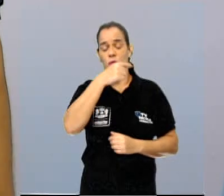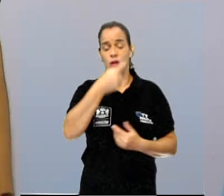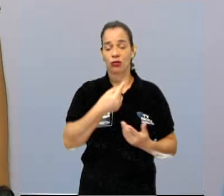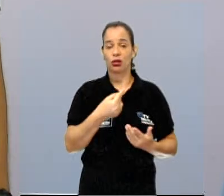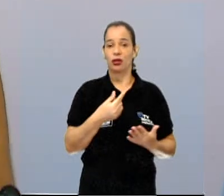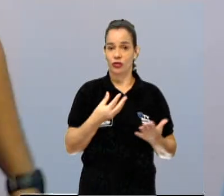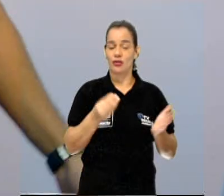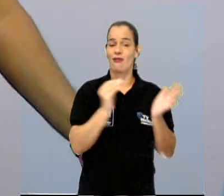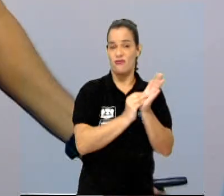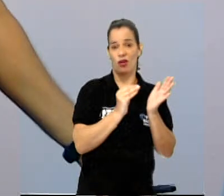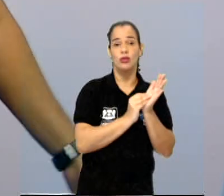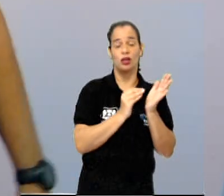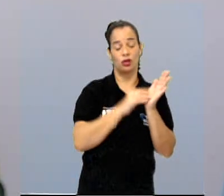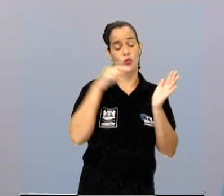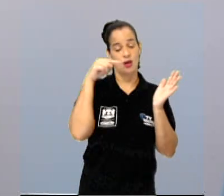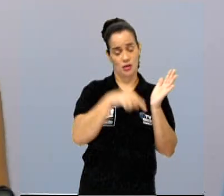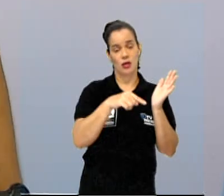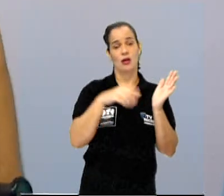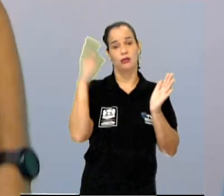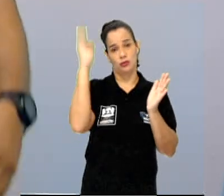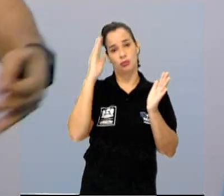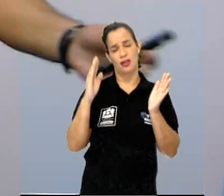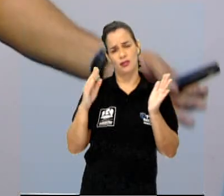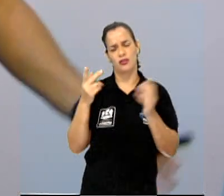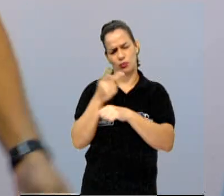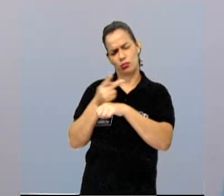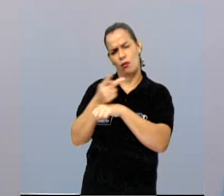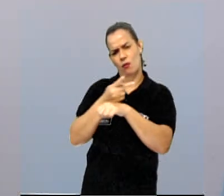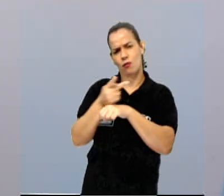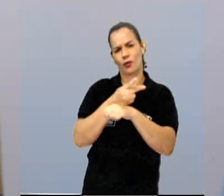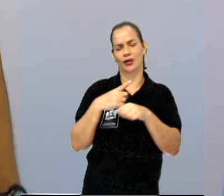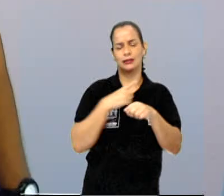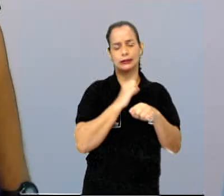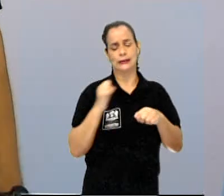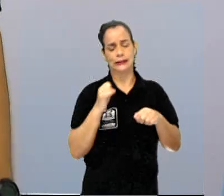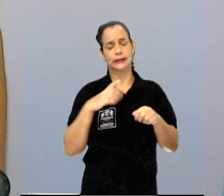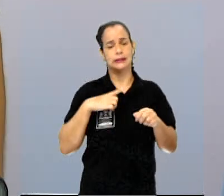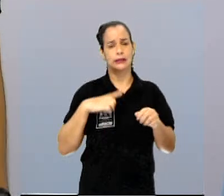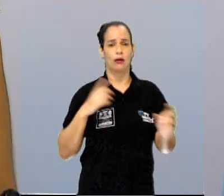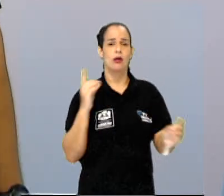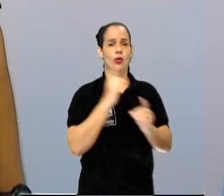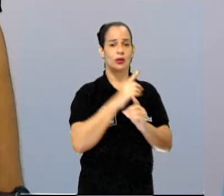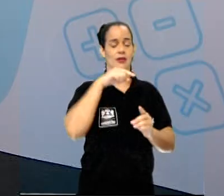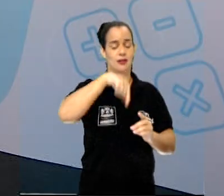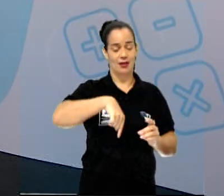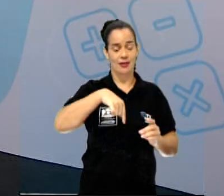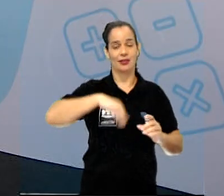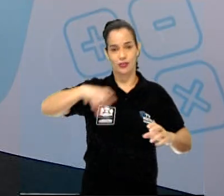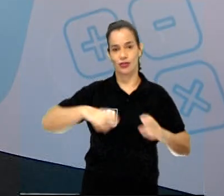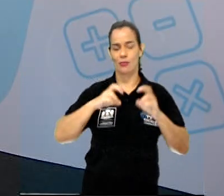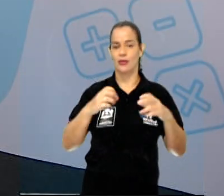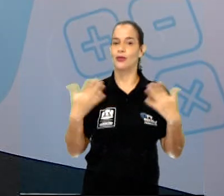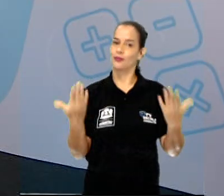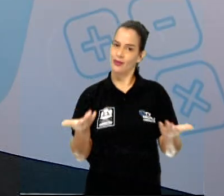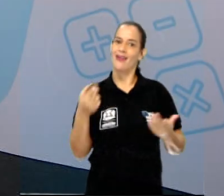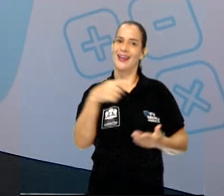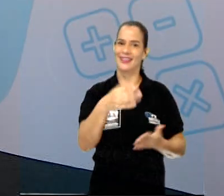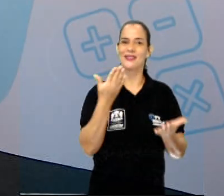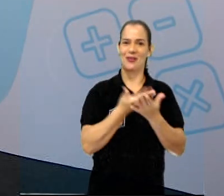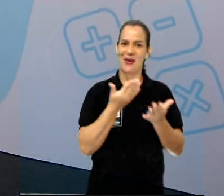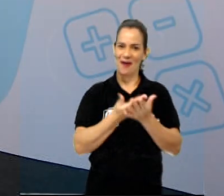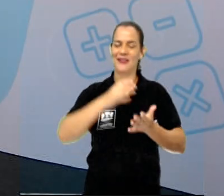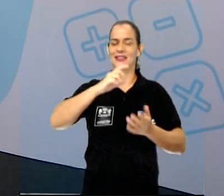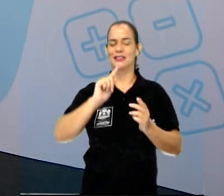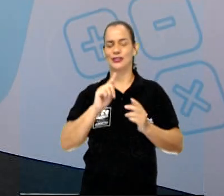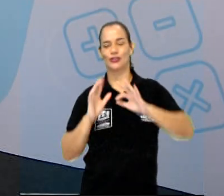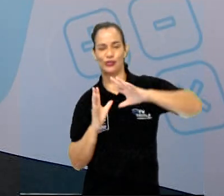Brasil. Depois você procura se alguma delas aí são encontradas na região de Jaboatão. Então essa foi mais uma aula de geografia,